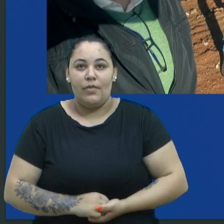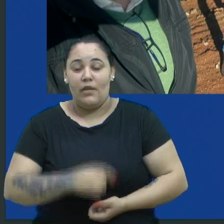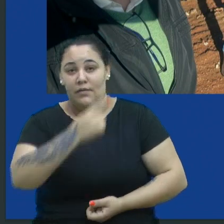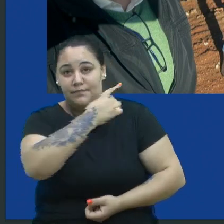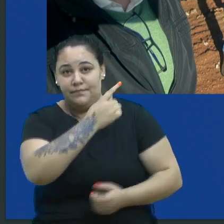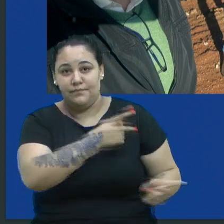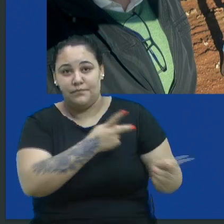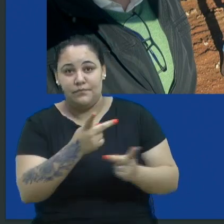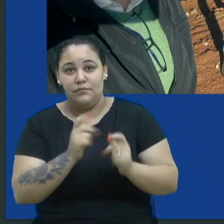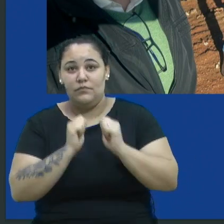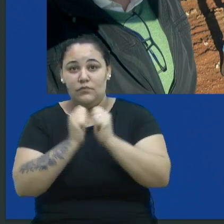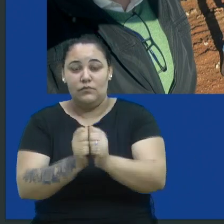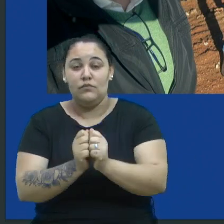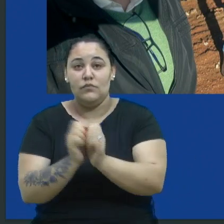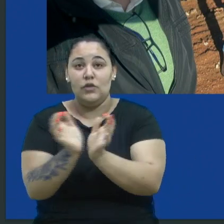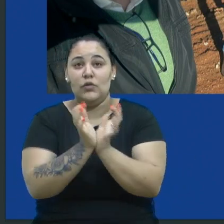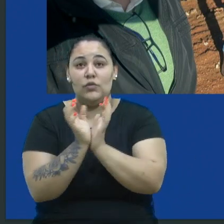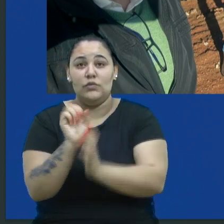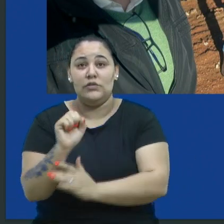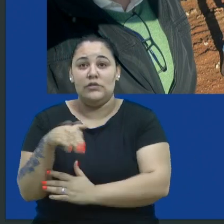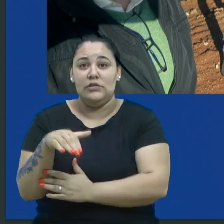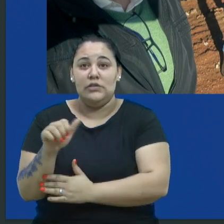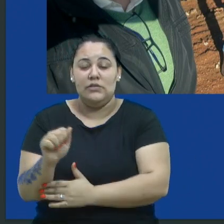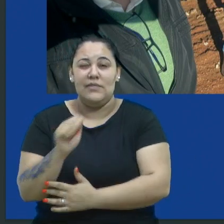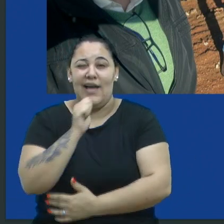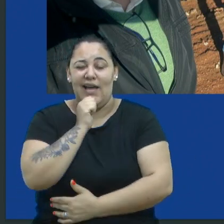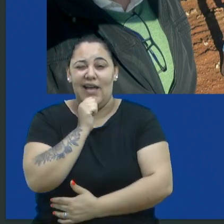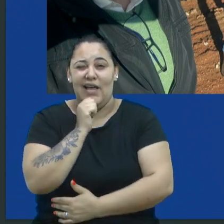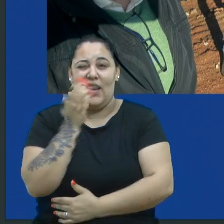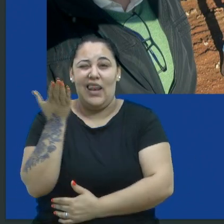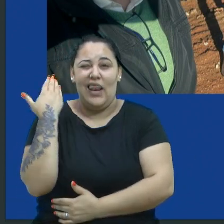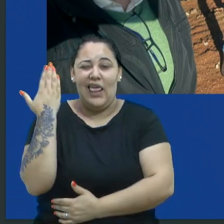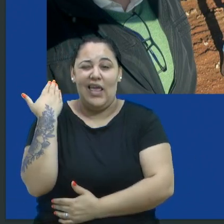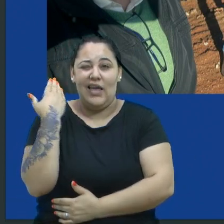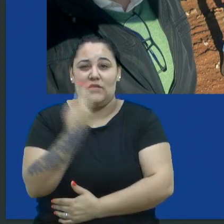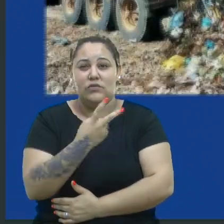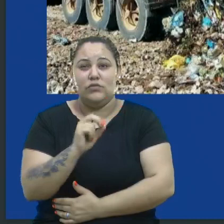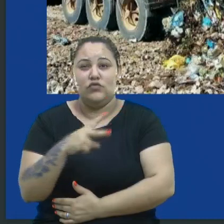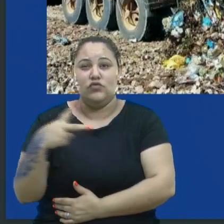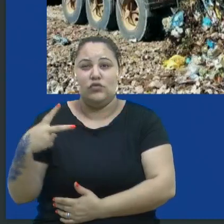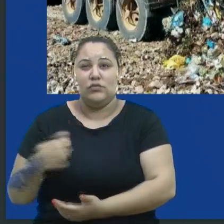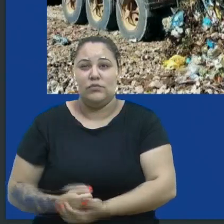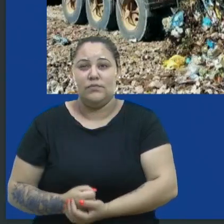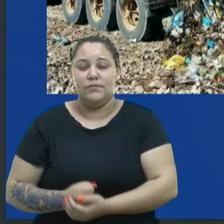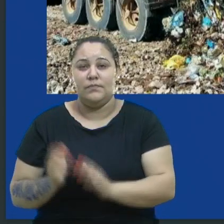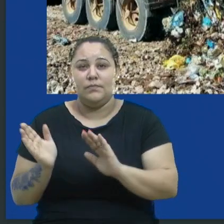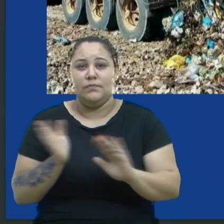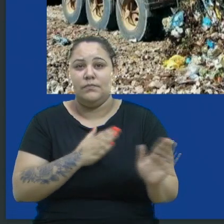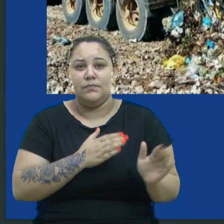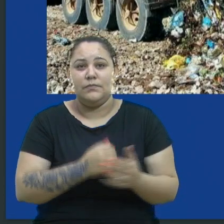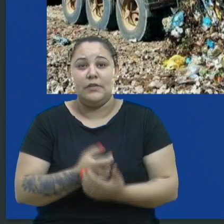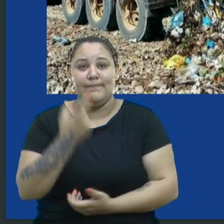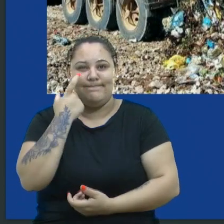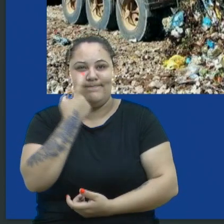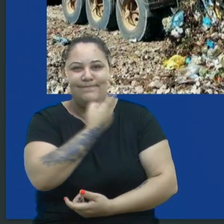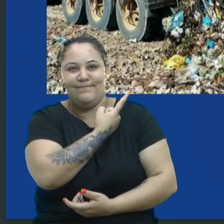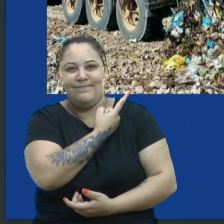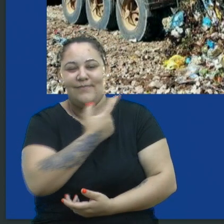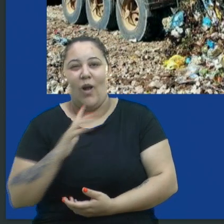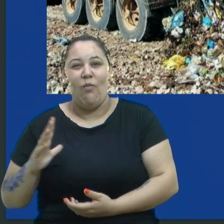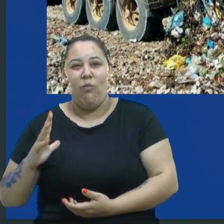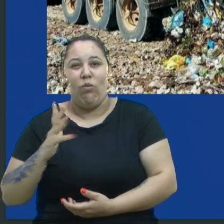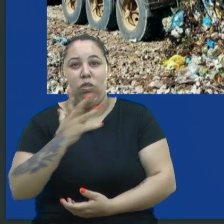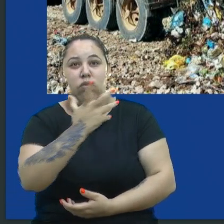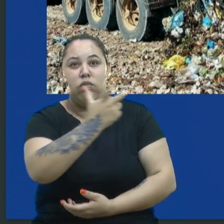com a equipe da SEMA ainda em 2022, Pode ir passando essas fotos. Olha ali a quantidade, né,